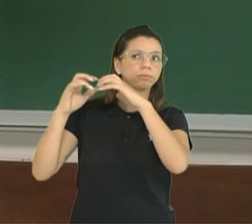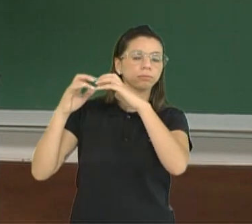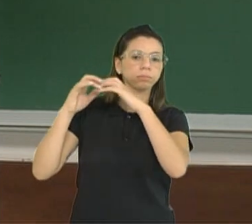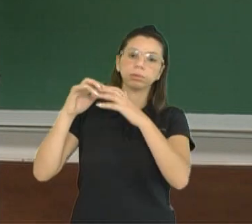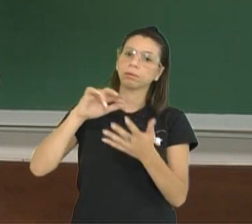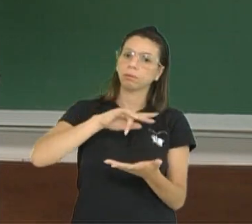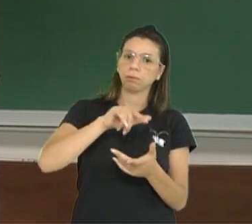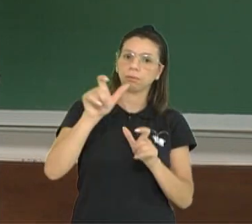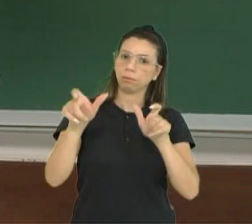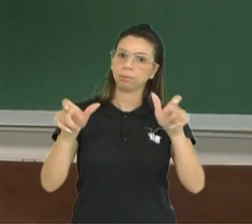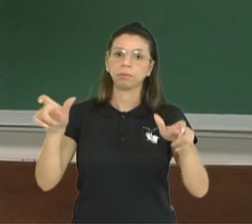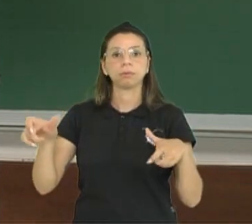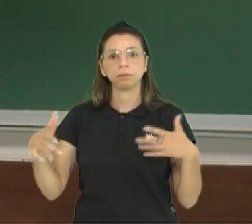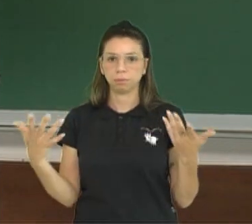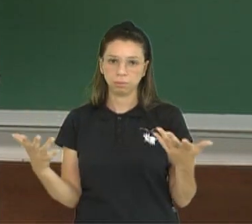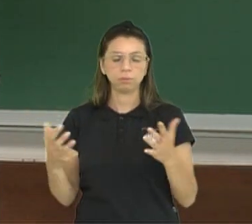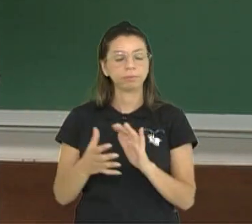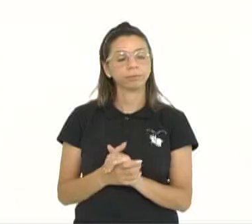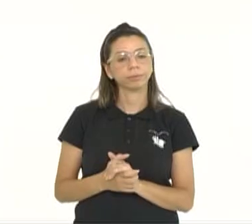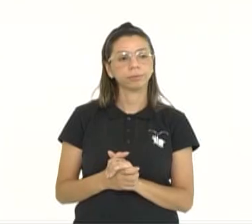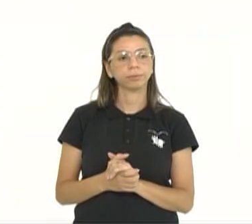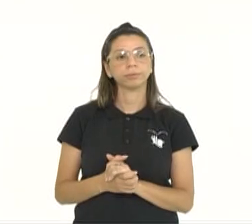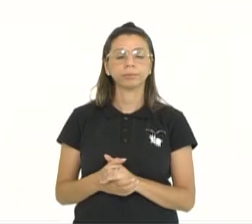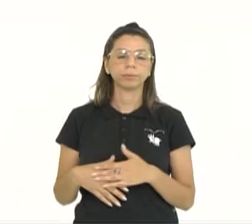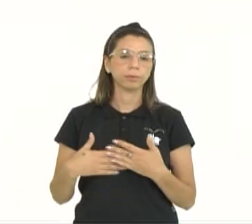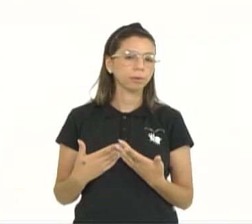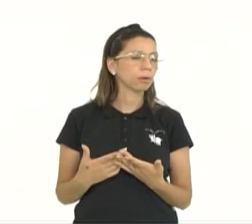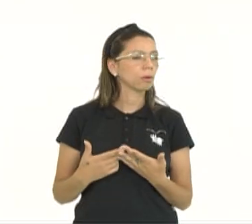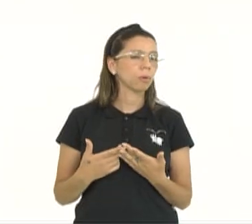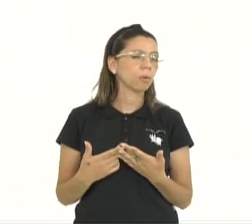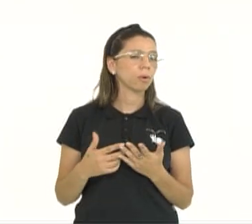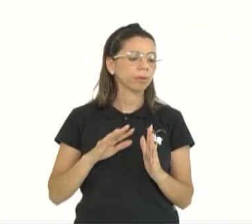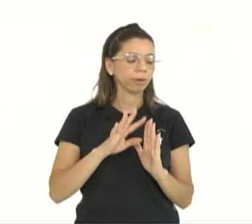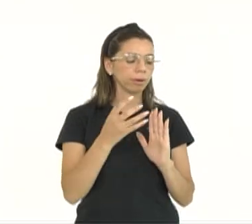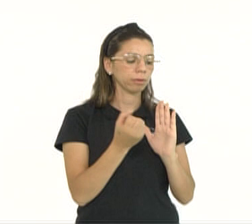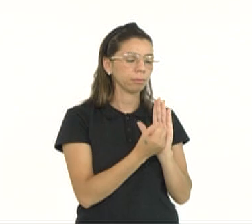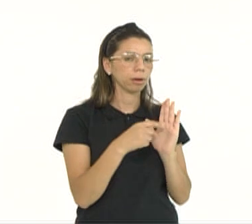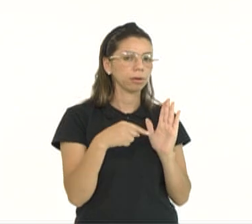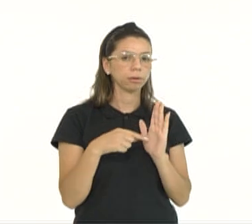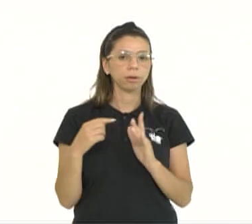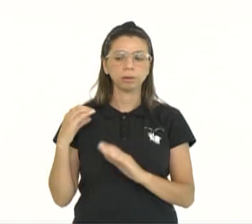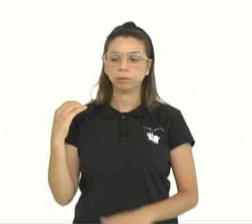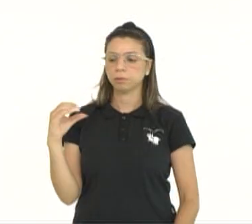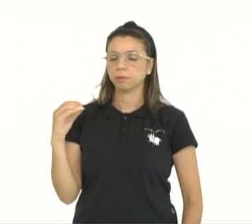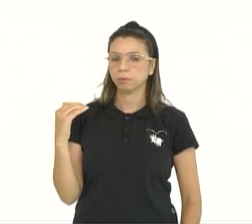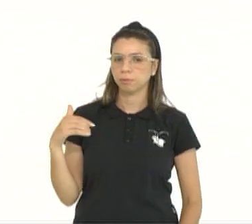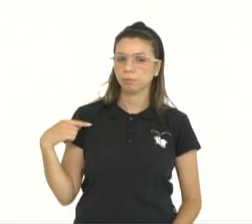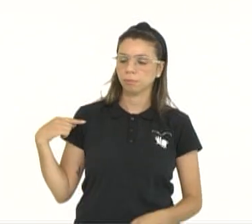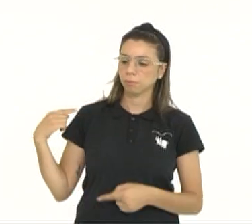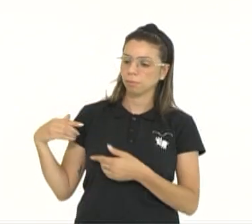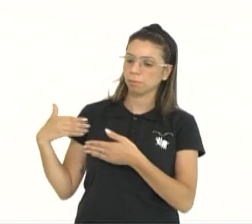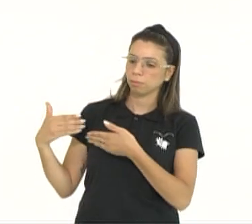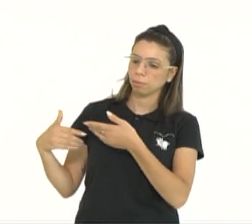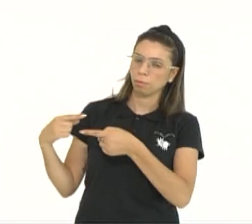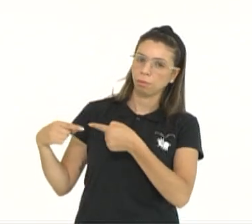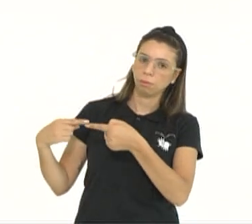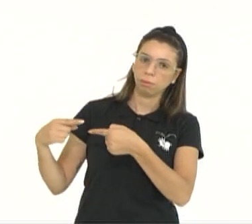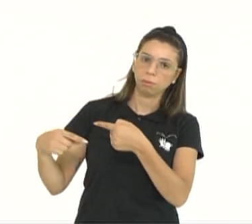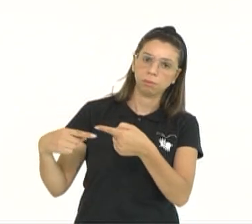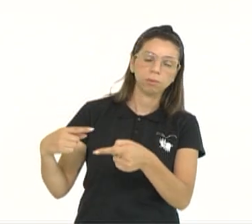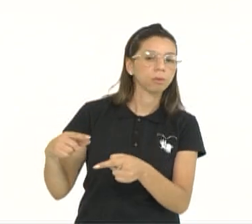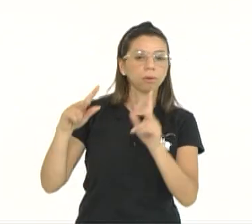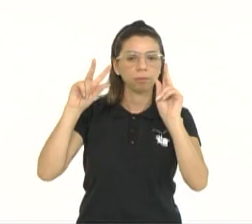monte de gente, né? Afinal, a partir das evidências científicas sobre o processo evolutivo